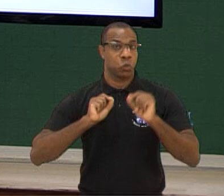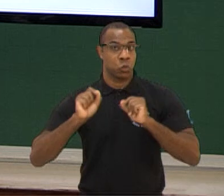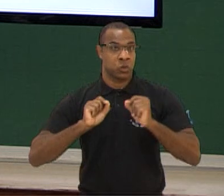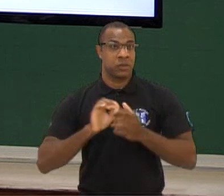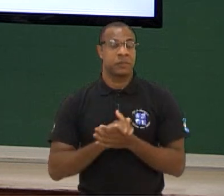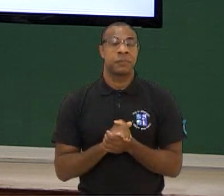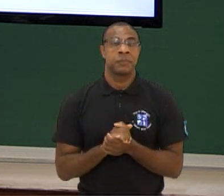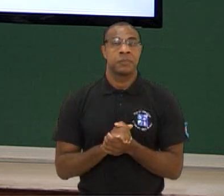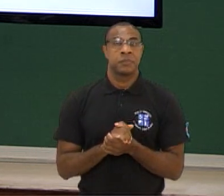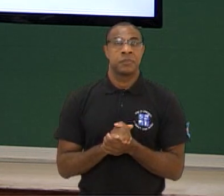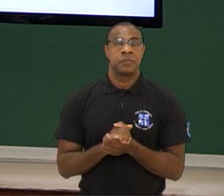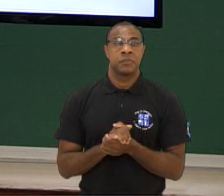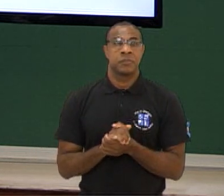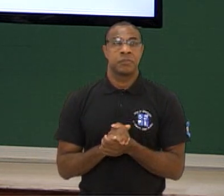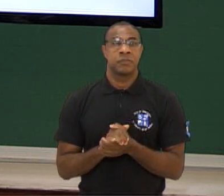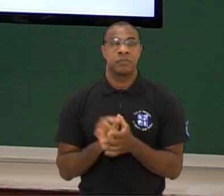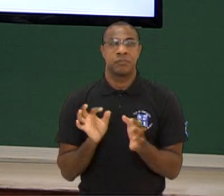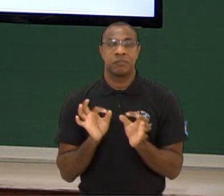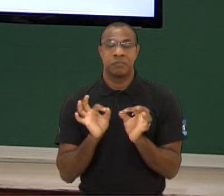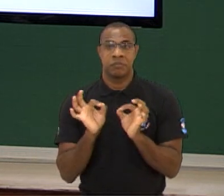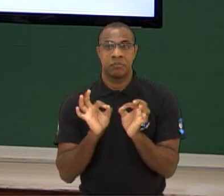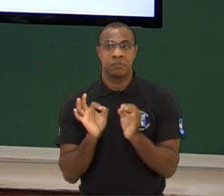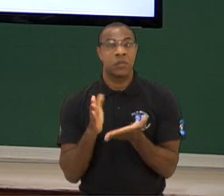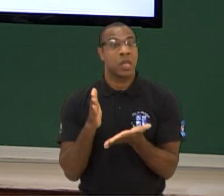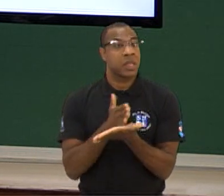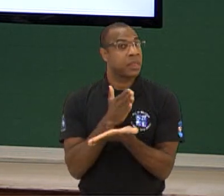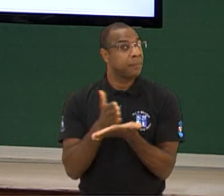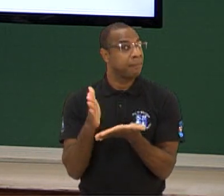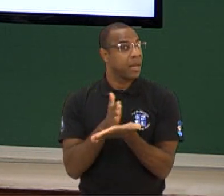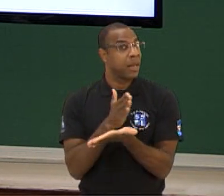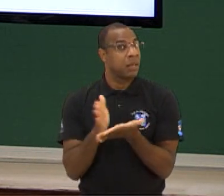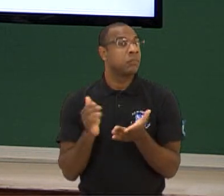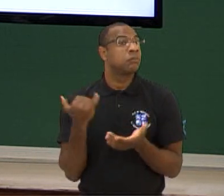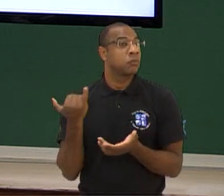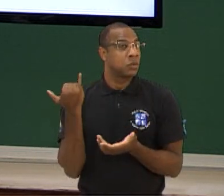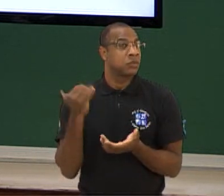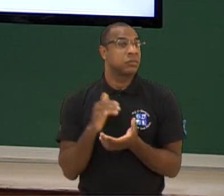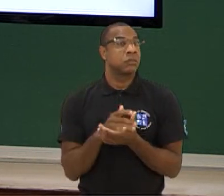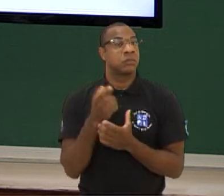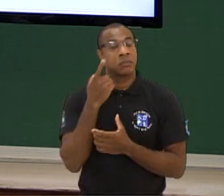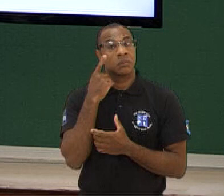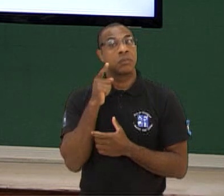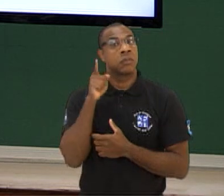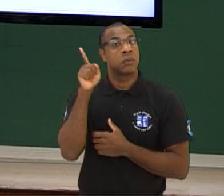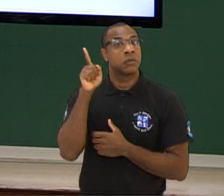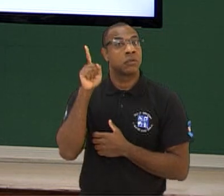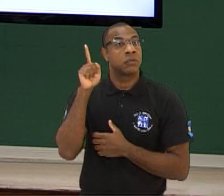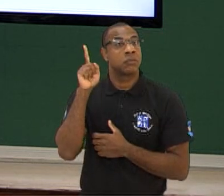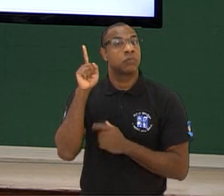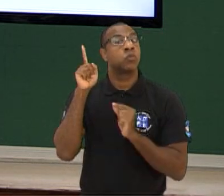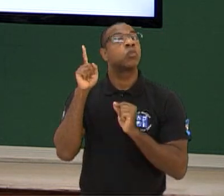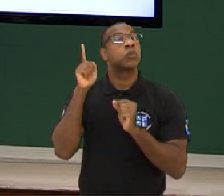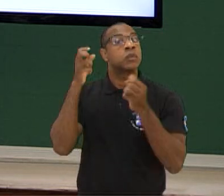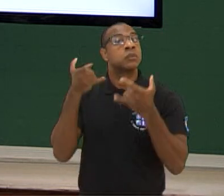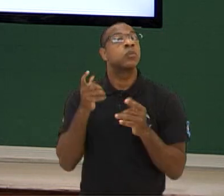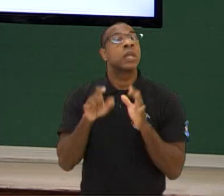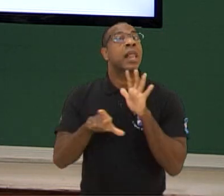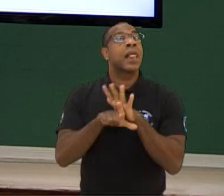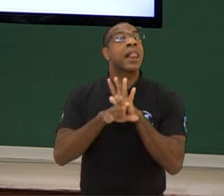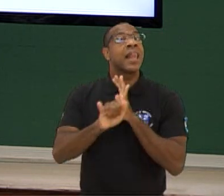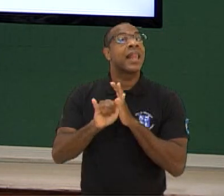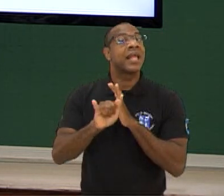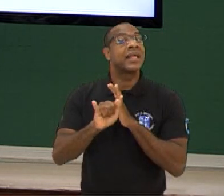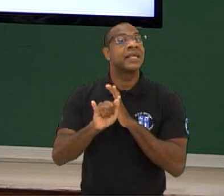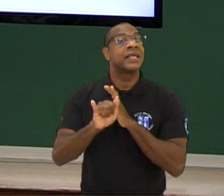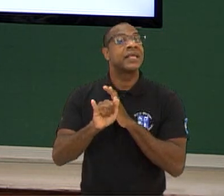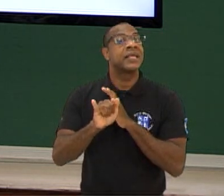dar uma certa separada na coisa, né? Então, aqui a gente está falando em uma lei